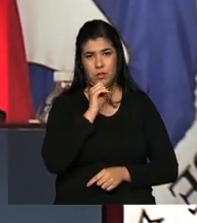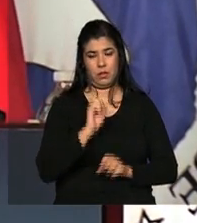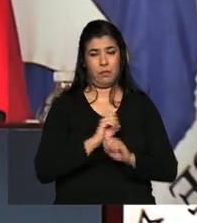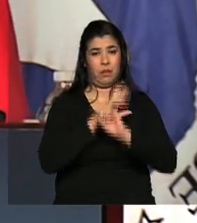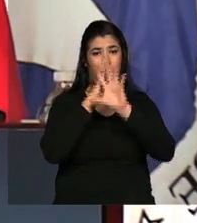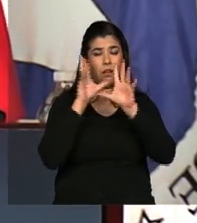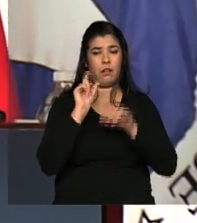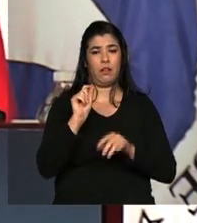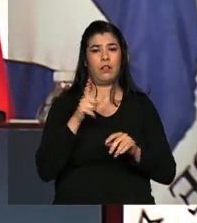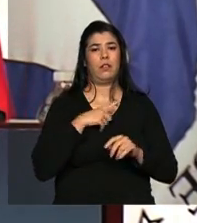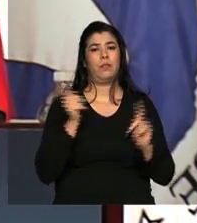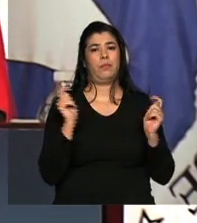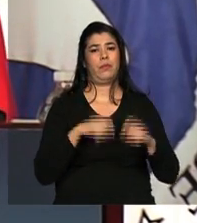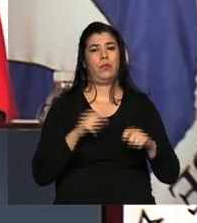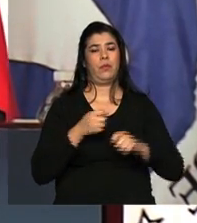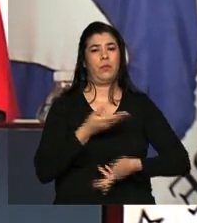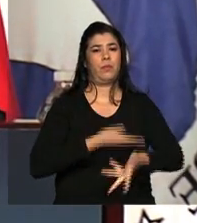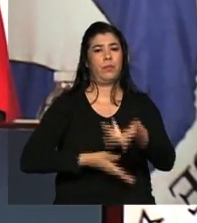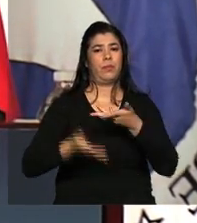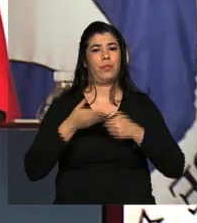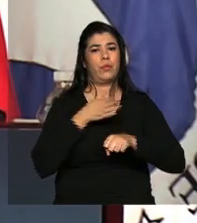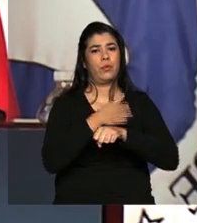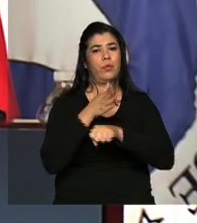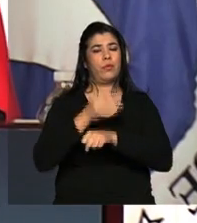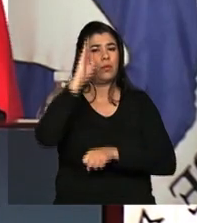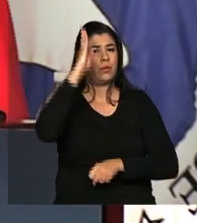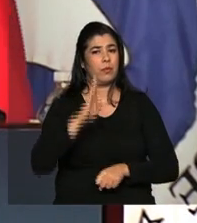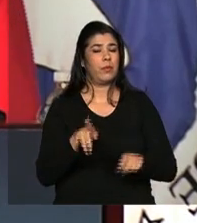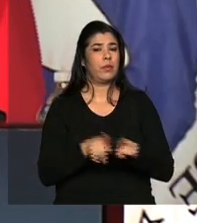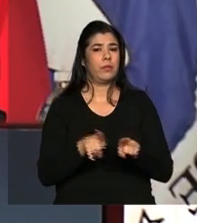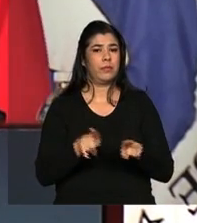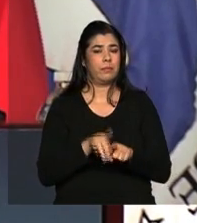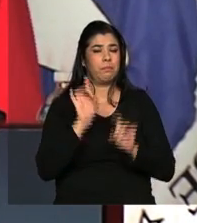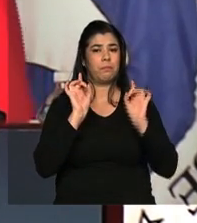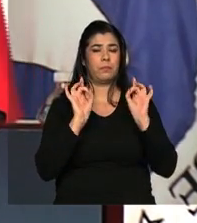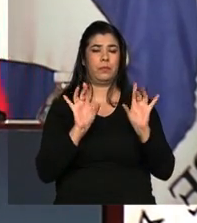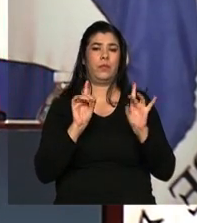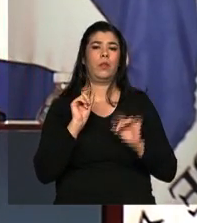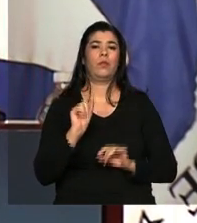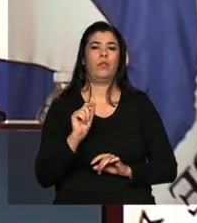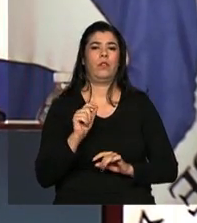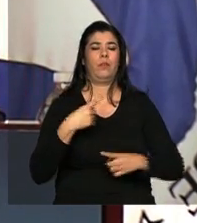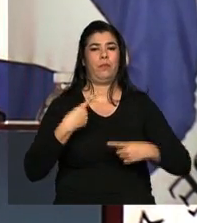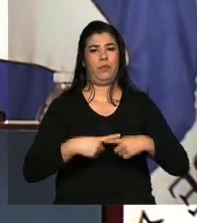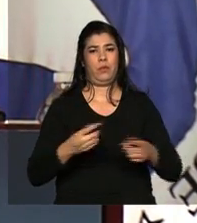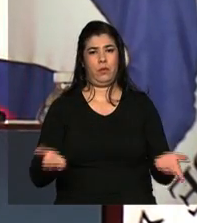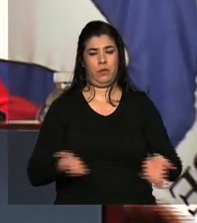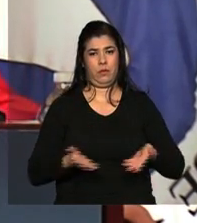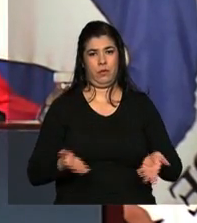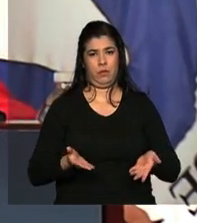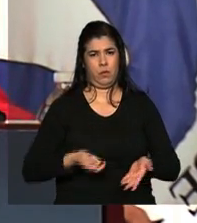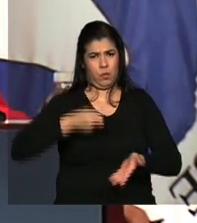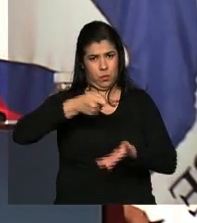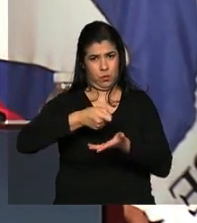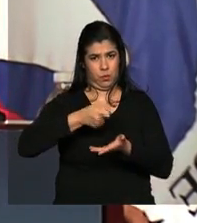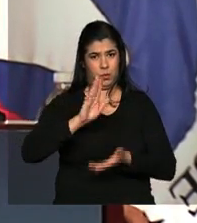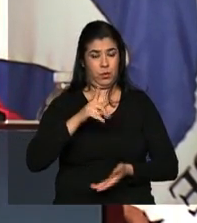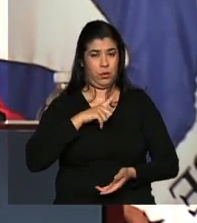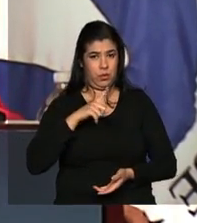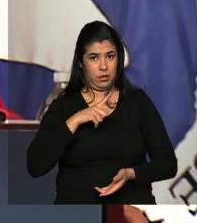de grande potencial de investimento no Brasil, especialmente porque agora